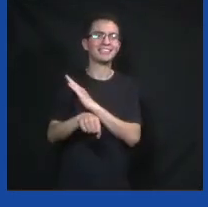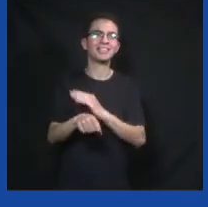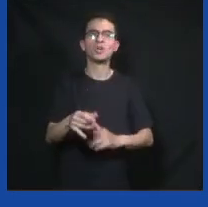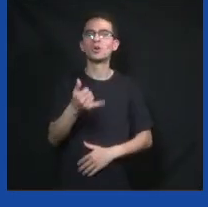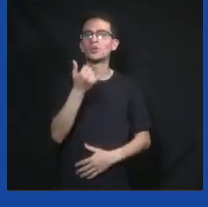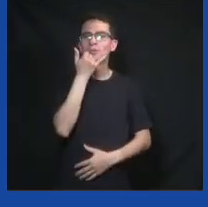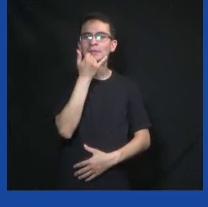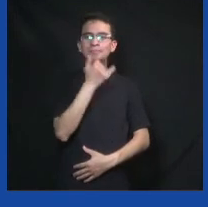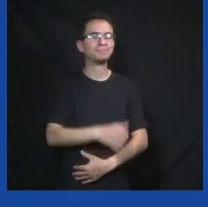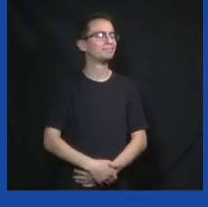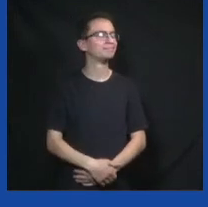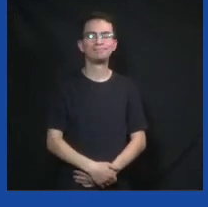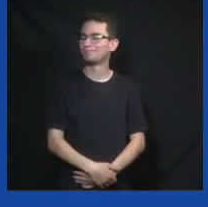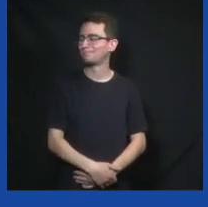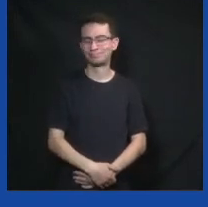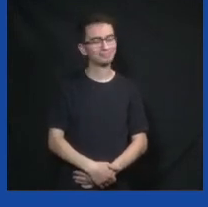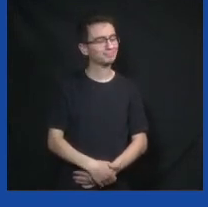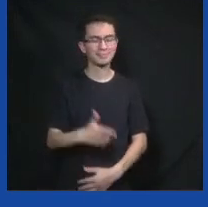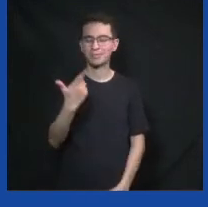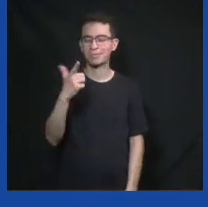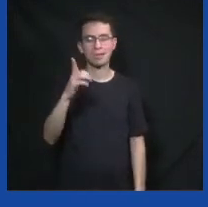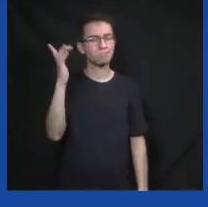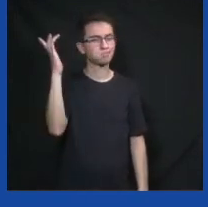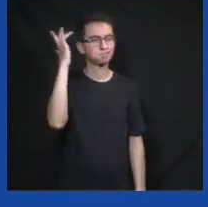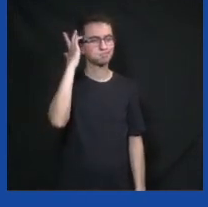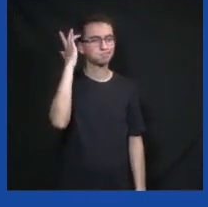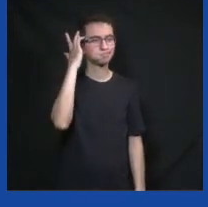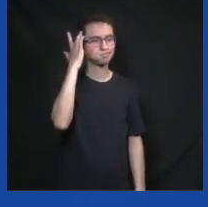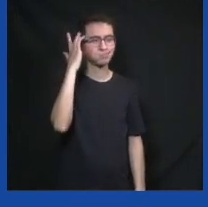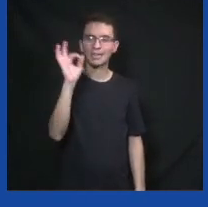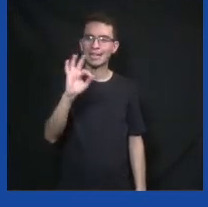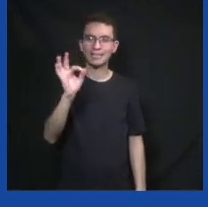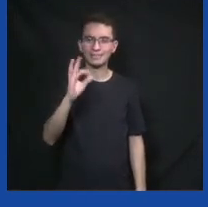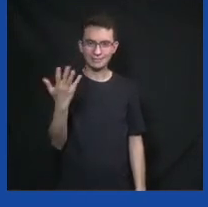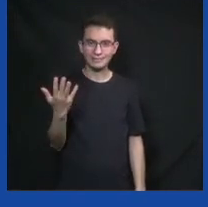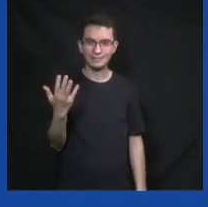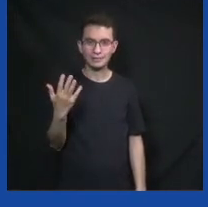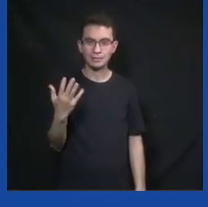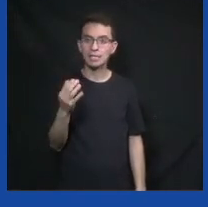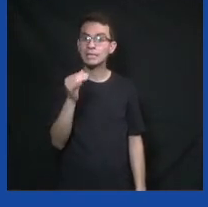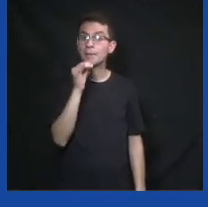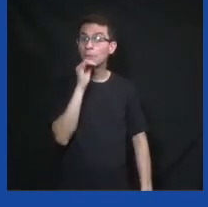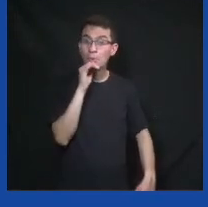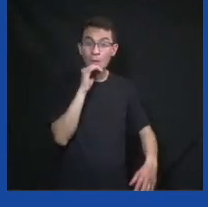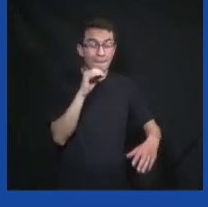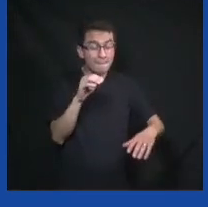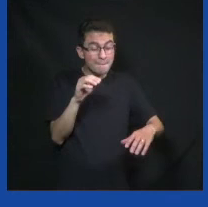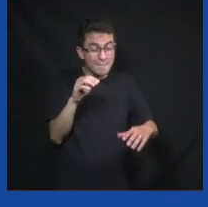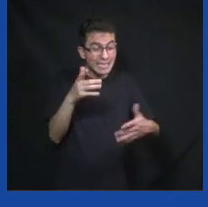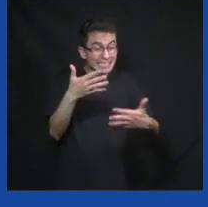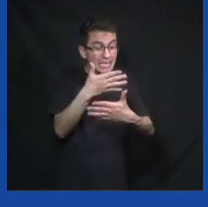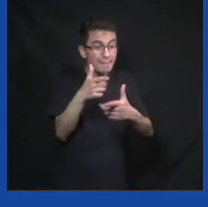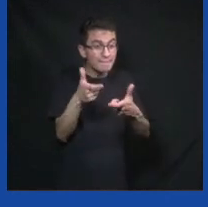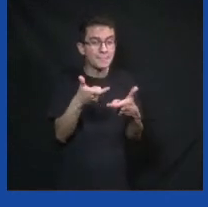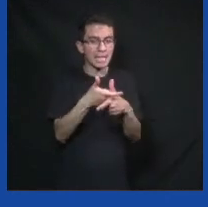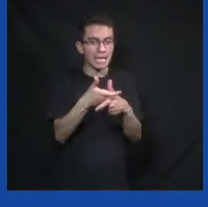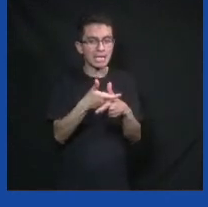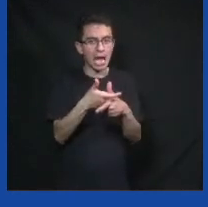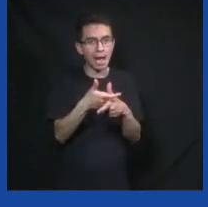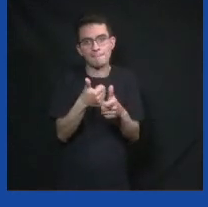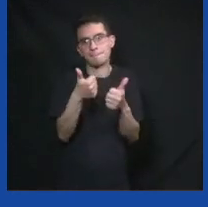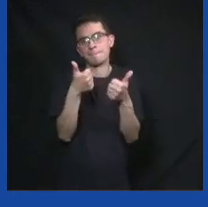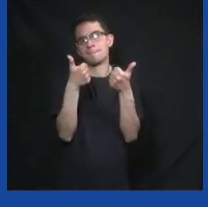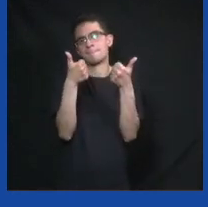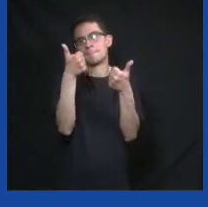Definitivamente, não há maturidade para isso. Poderia acontecer nos pequenos municípios. Poderia.